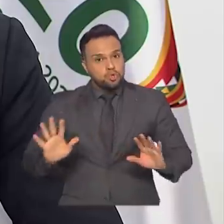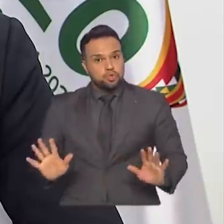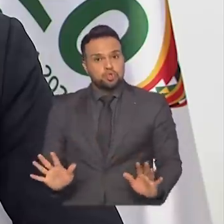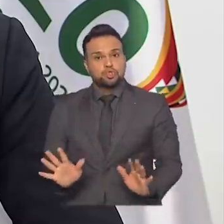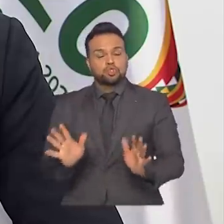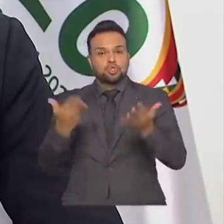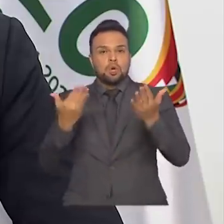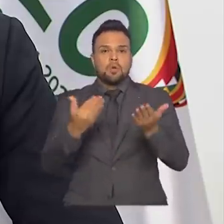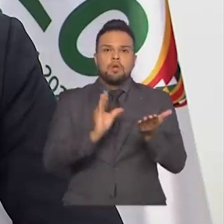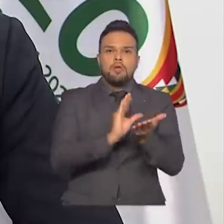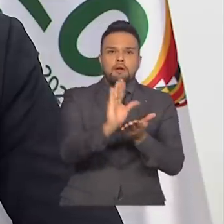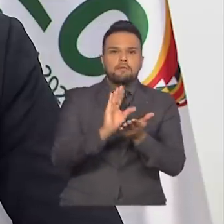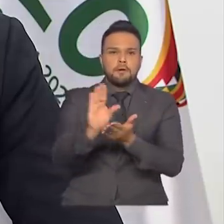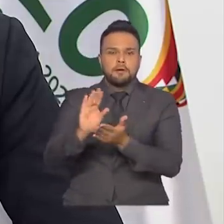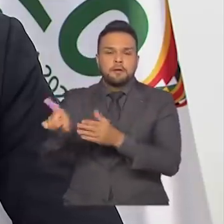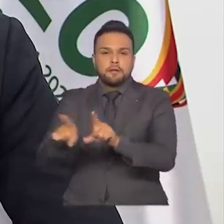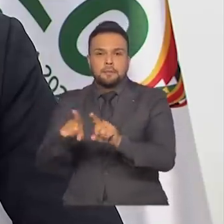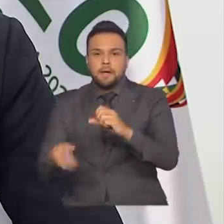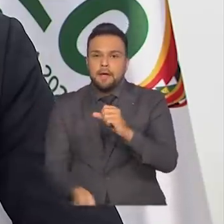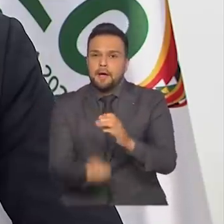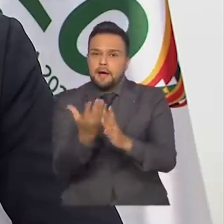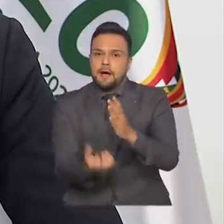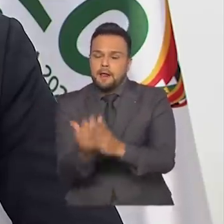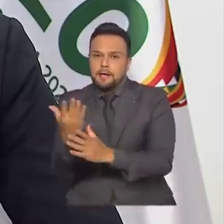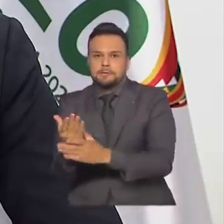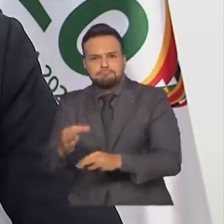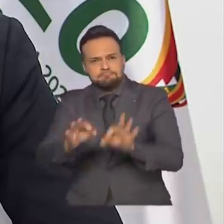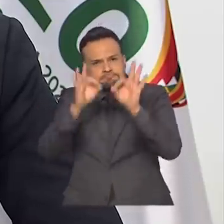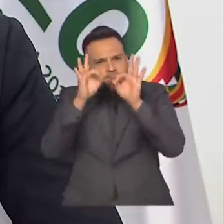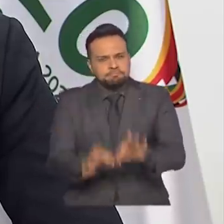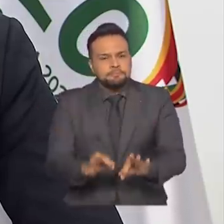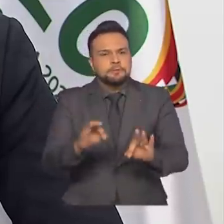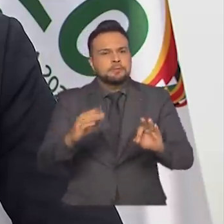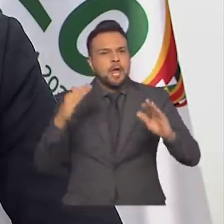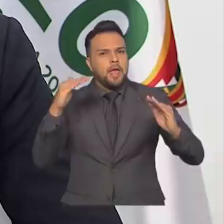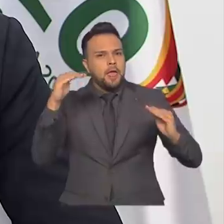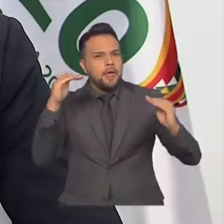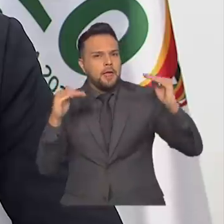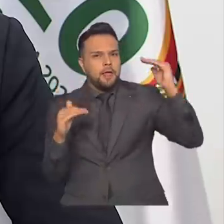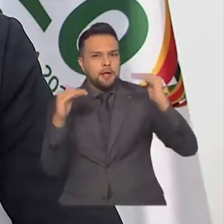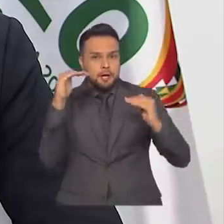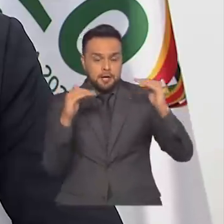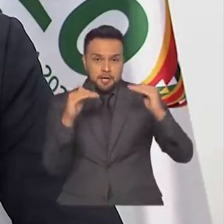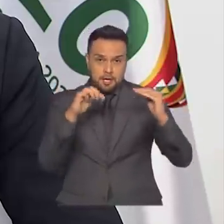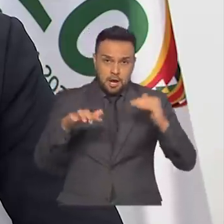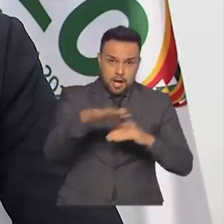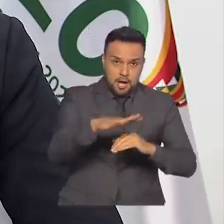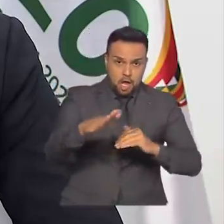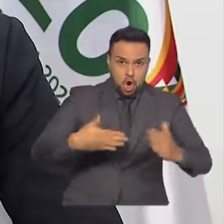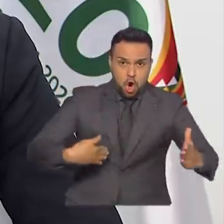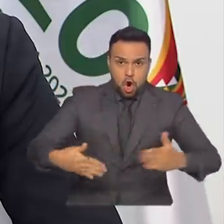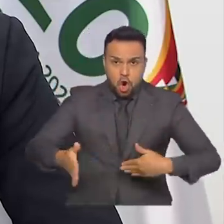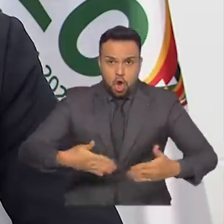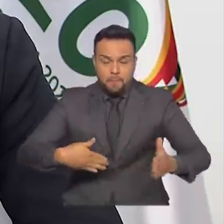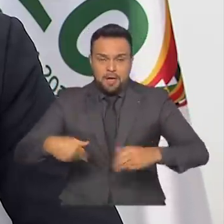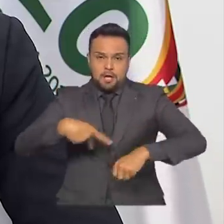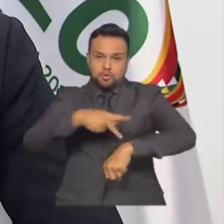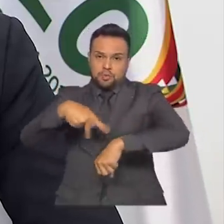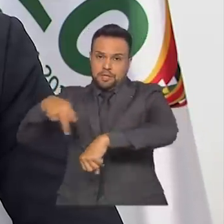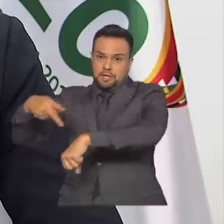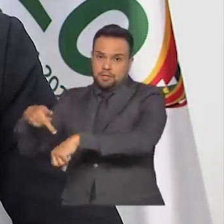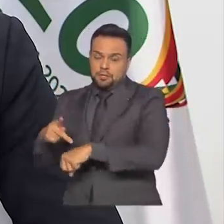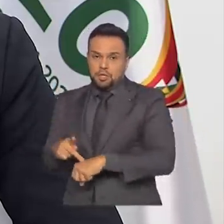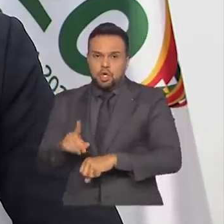aos investimentos e a criação de condições justas e equilibradas para o comércio internacional, não só de